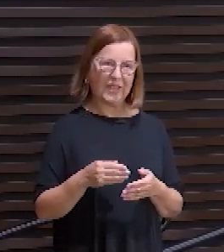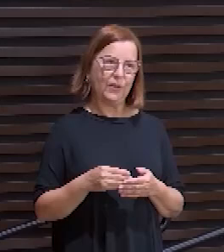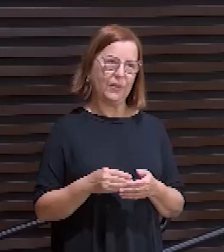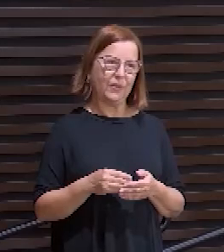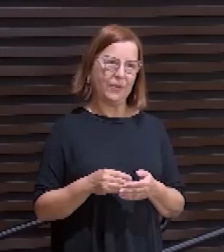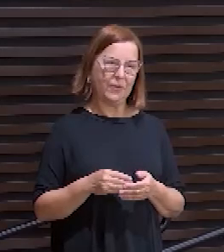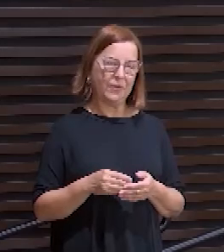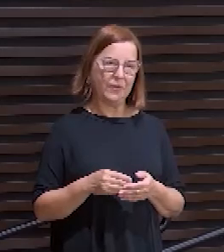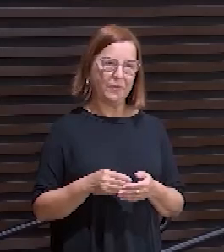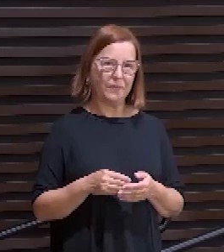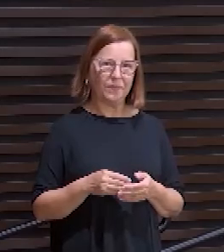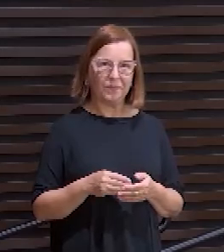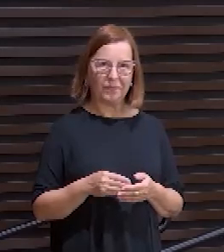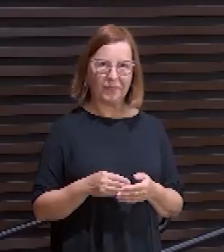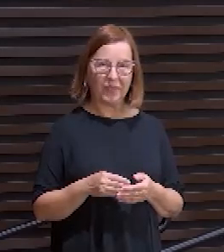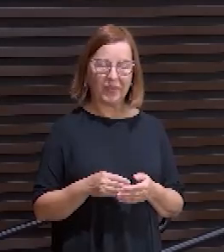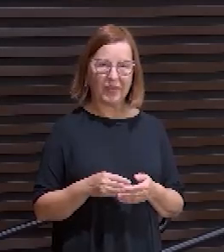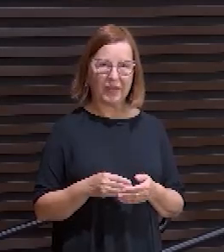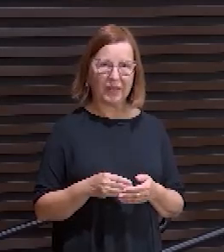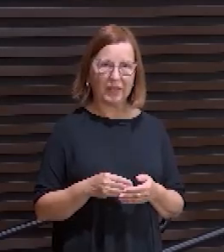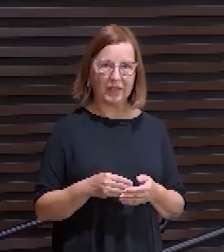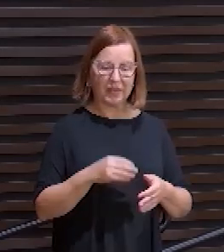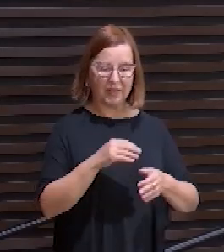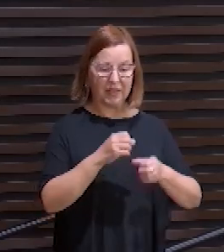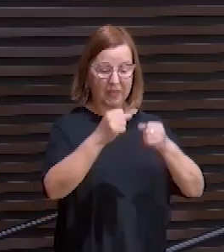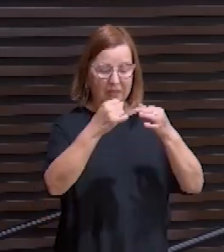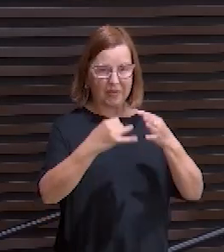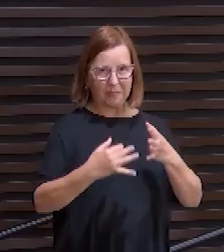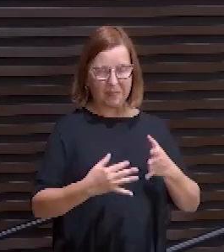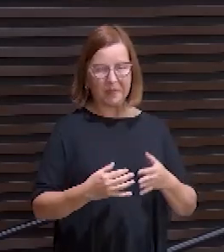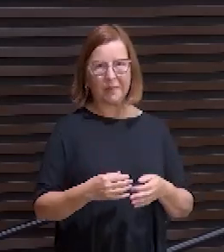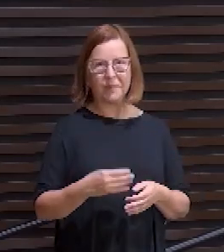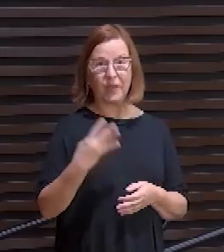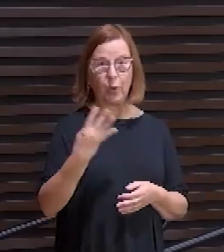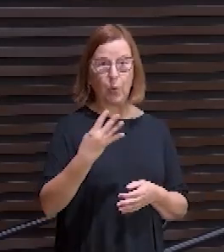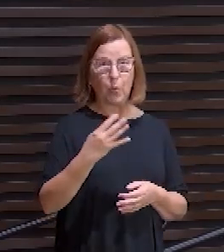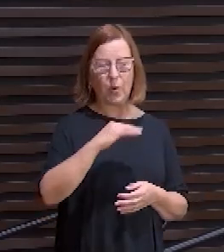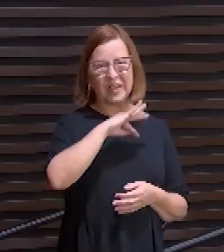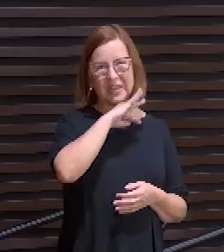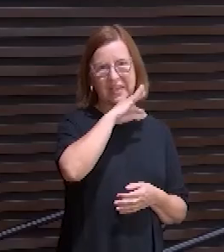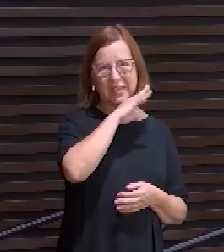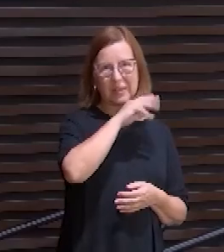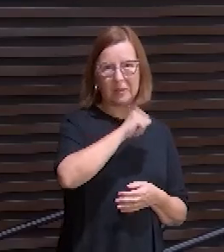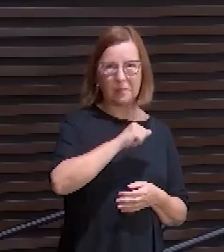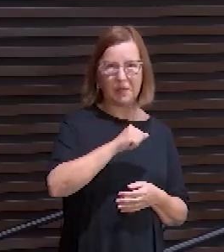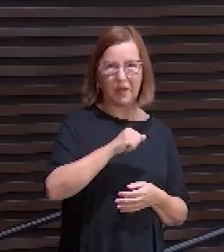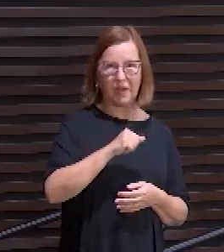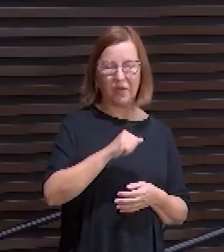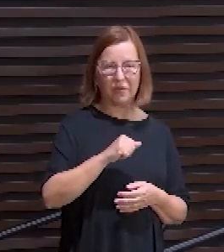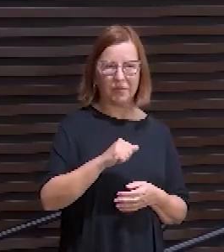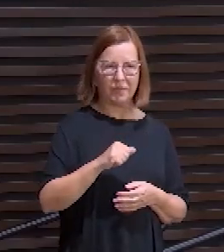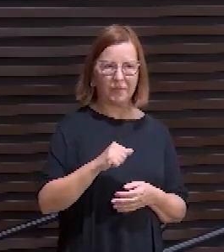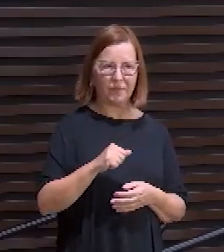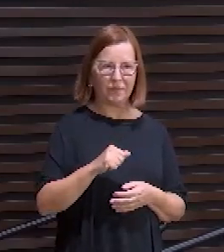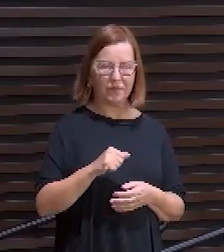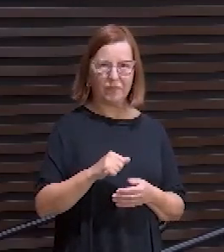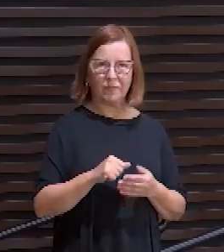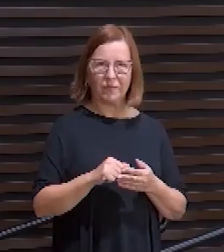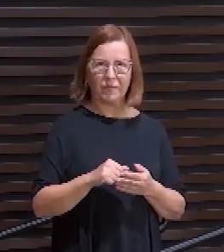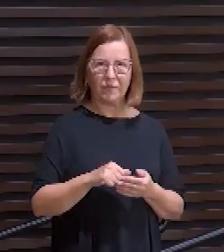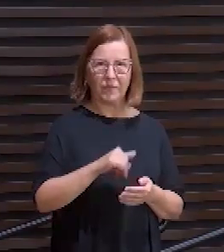nosso tempo. Então, o quarto animal que ele diz ali no verso 19, como nós já mencionamos, é o Império Romano.